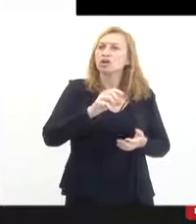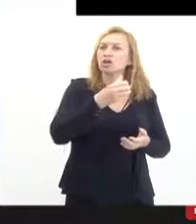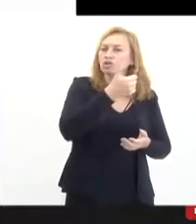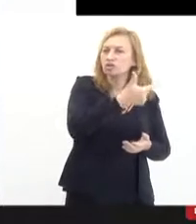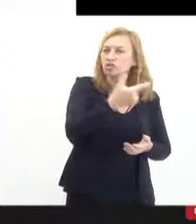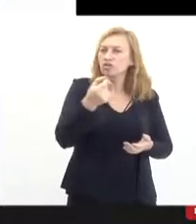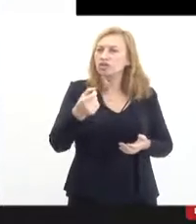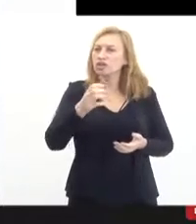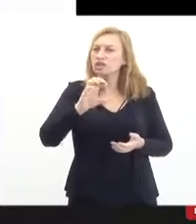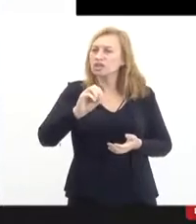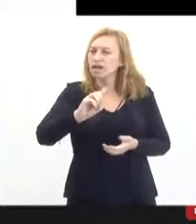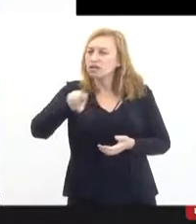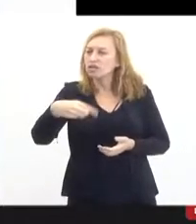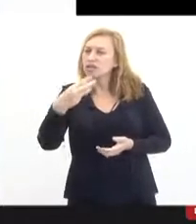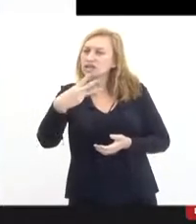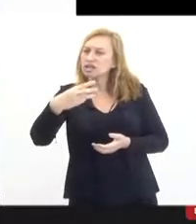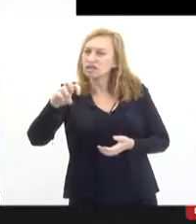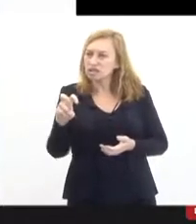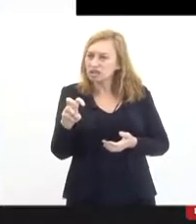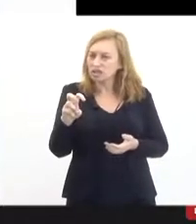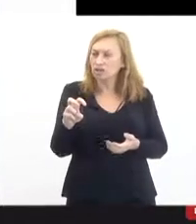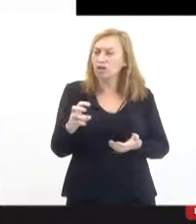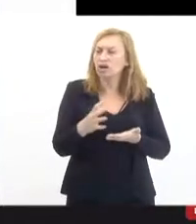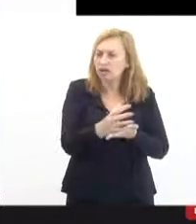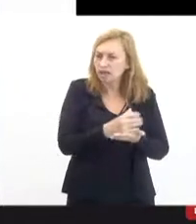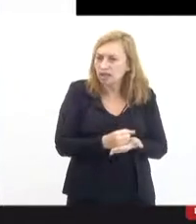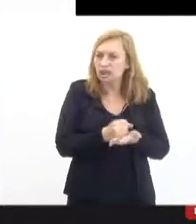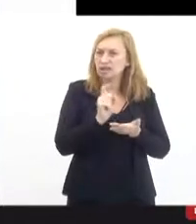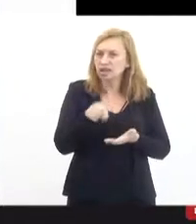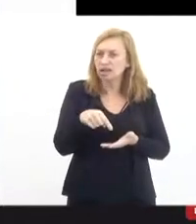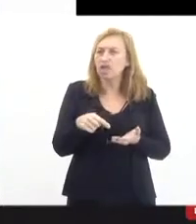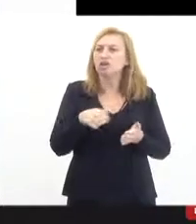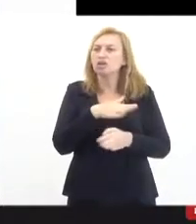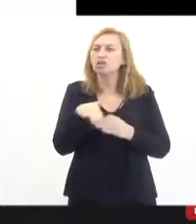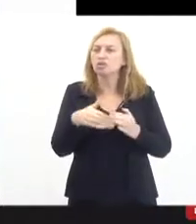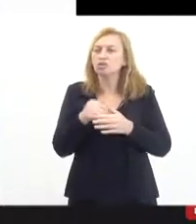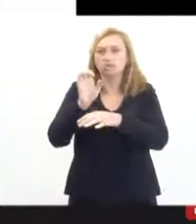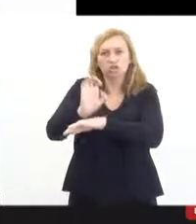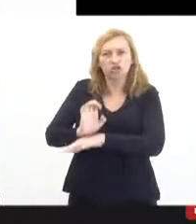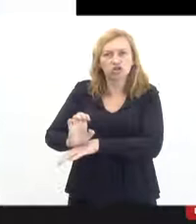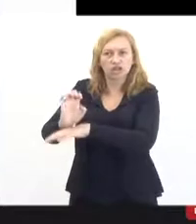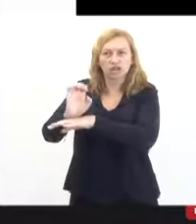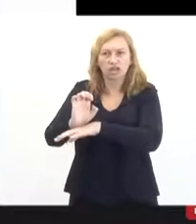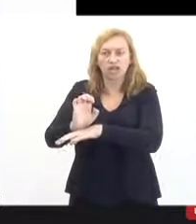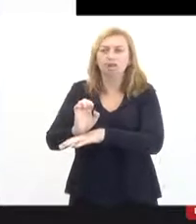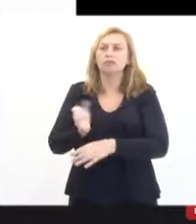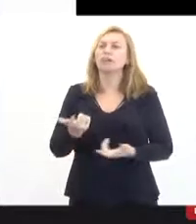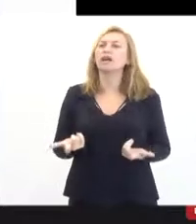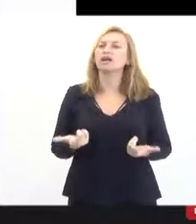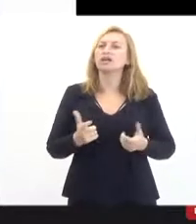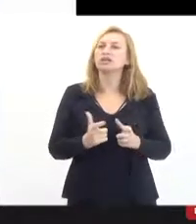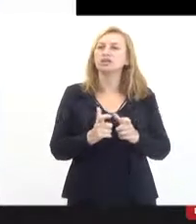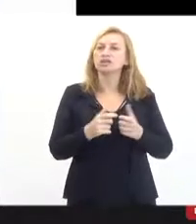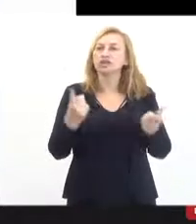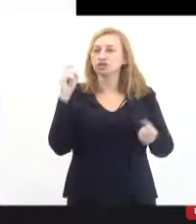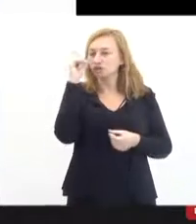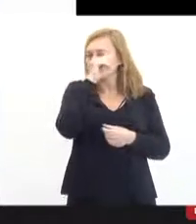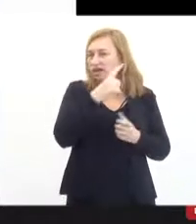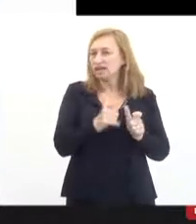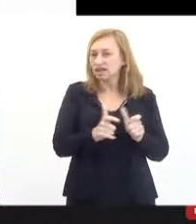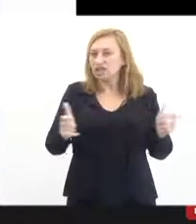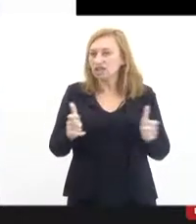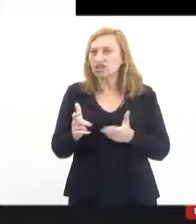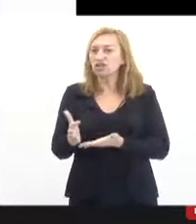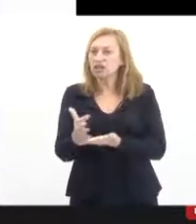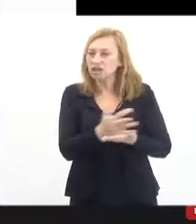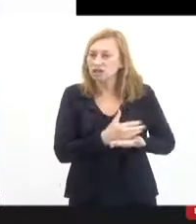0,35%. Isso aqui não é nenhuma exclusividade do Estado, né? Todos os entes, eles têm uma enorme dificuldade em